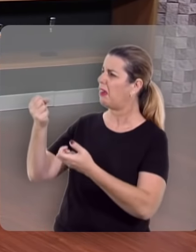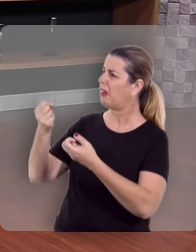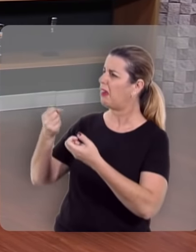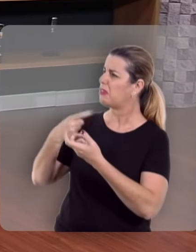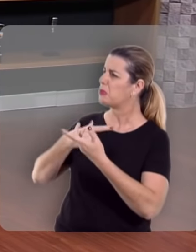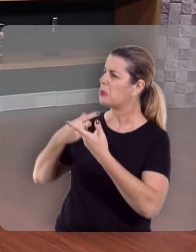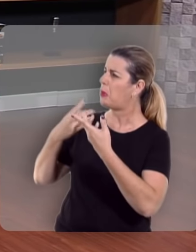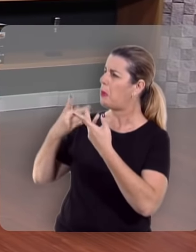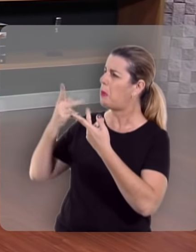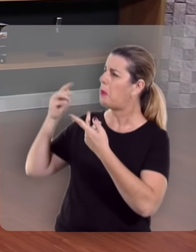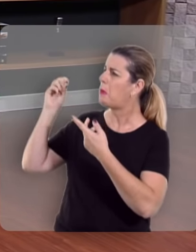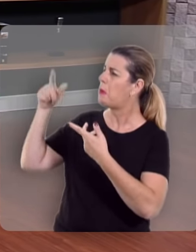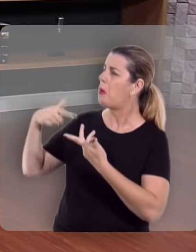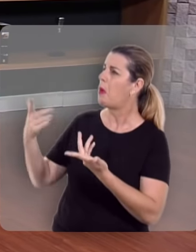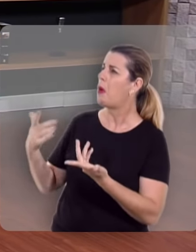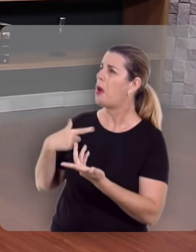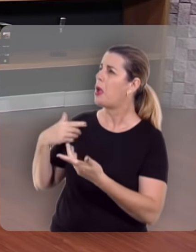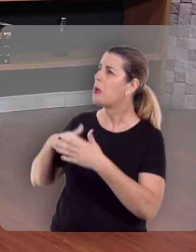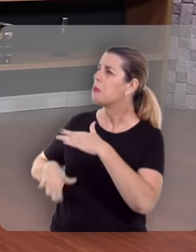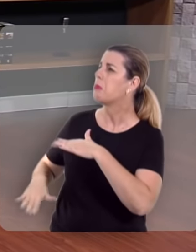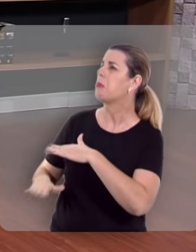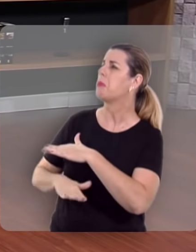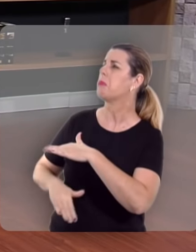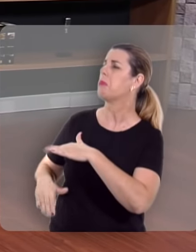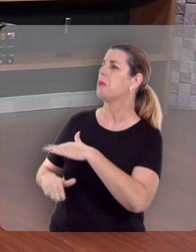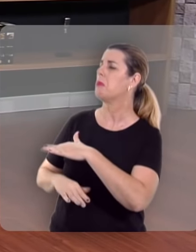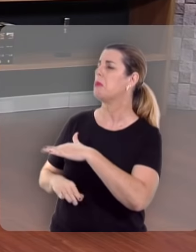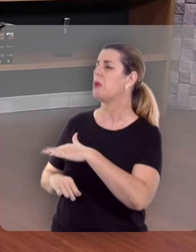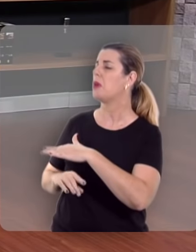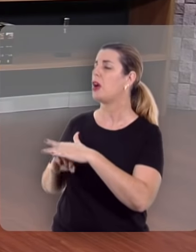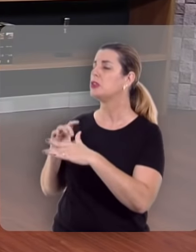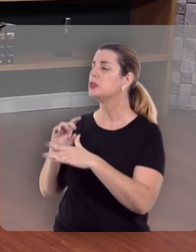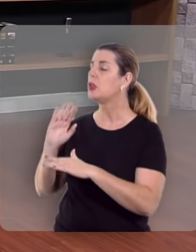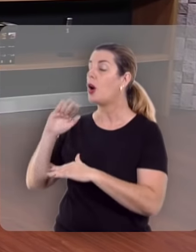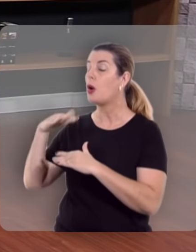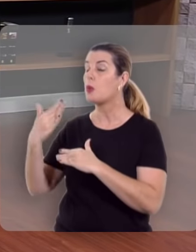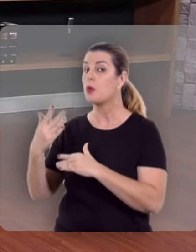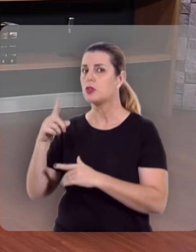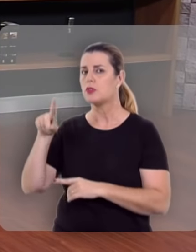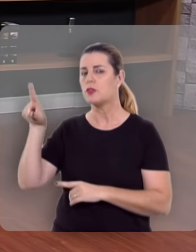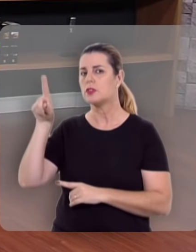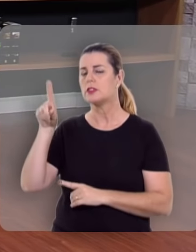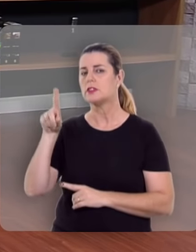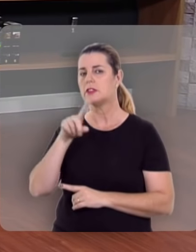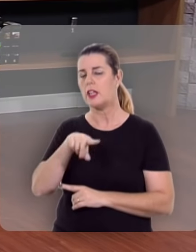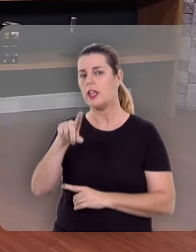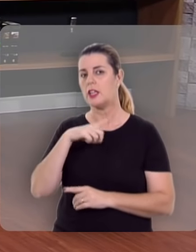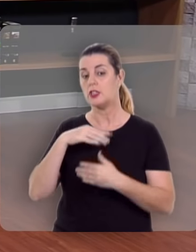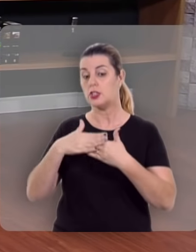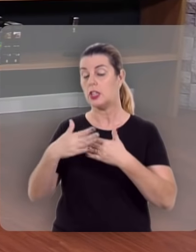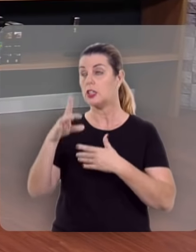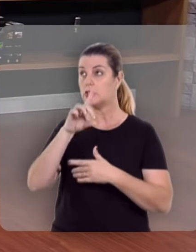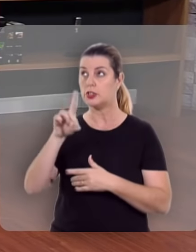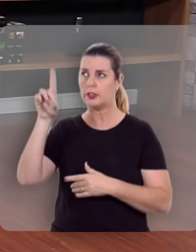da majestade de Deus, dizer o seguinte: por isso eu me abomino no pó e na cinza.